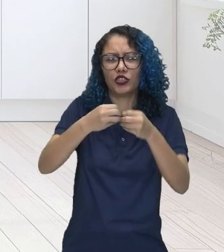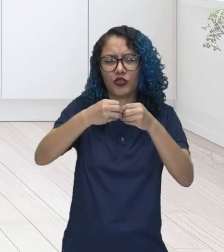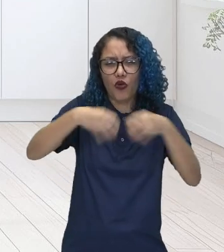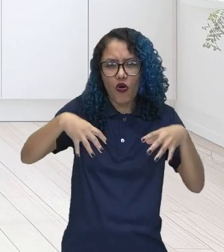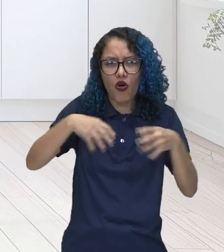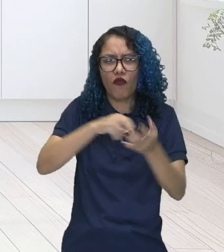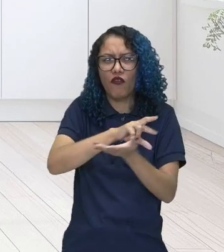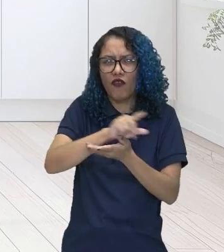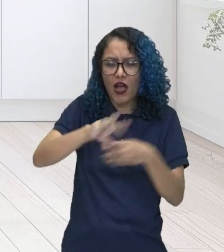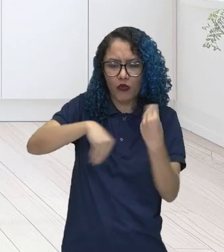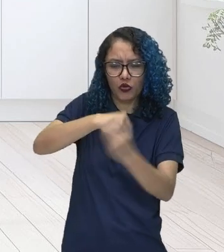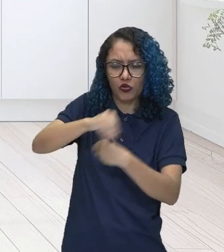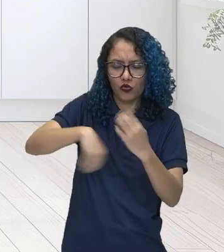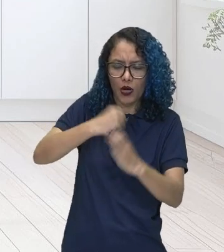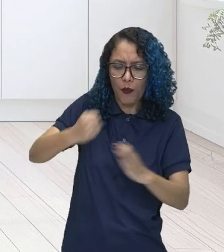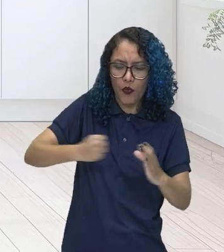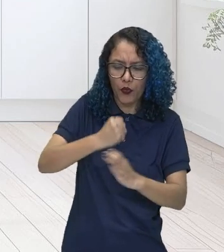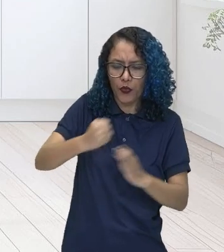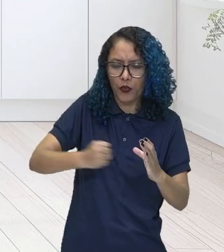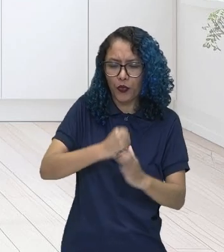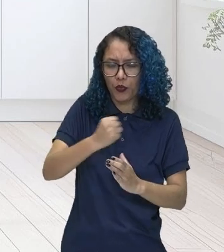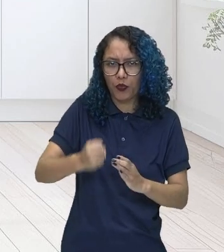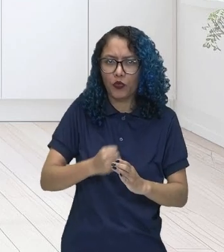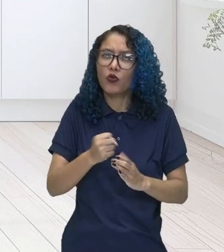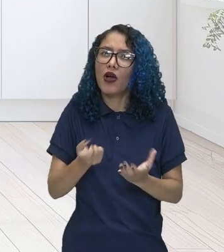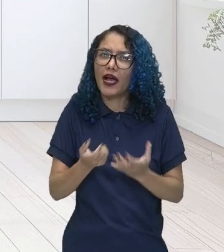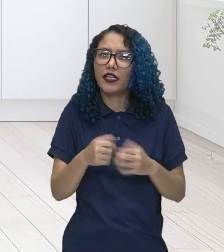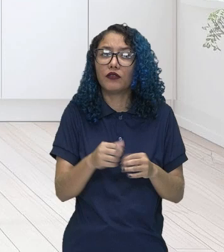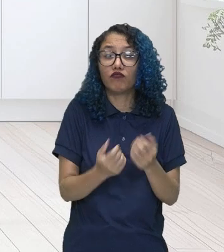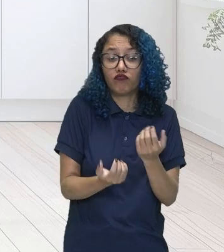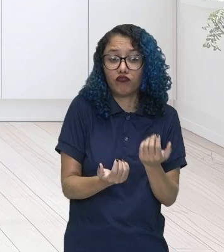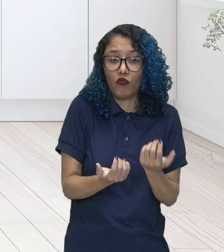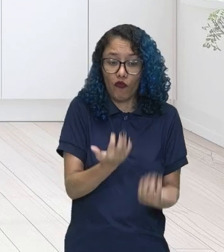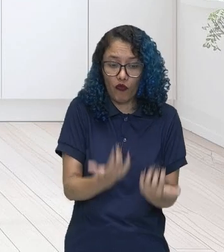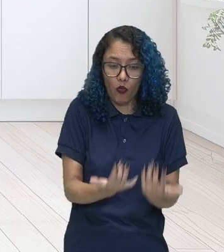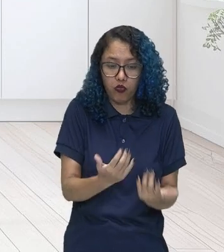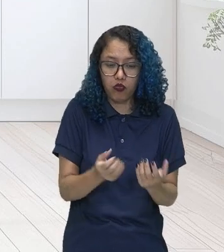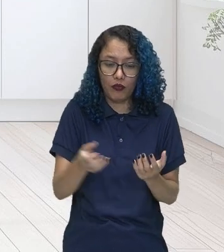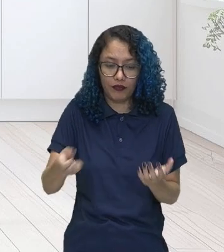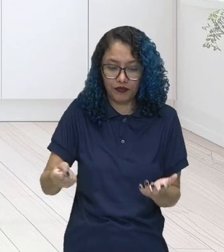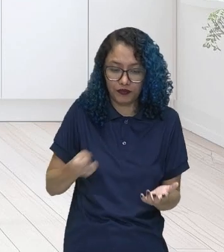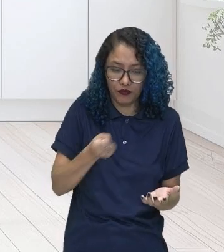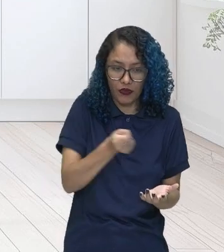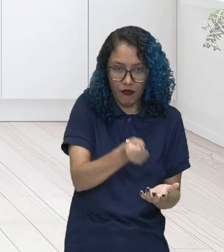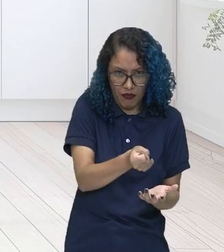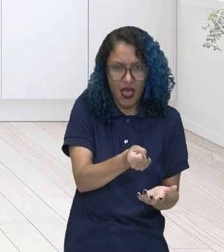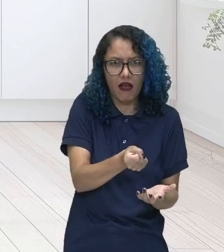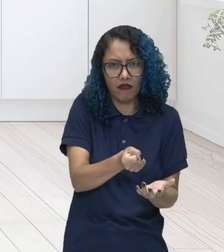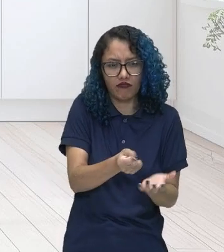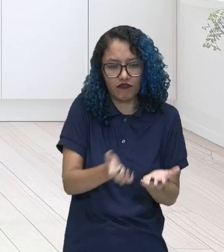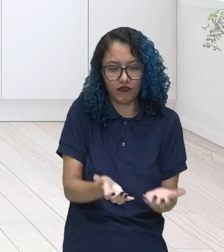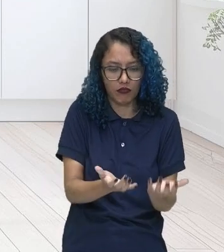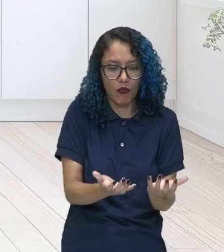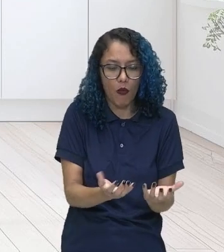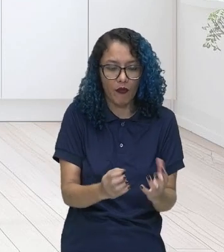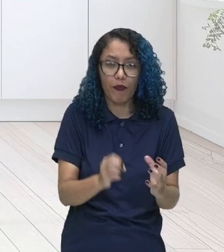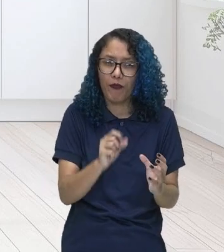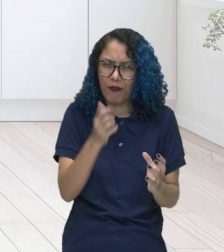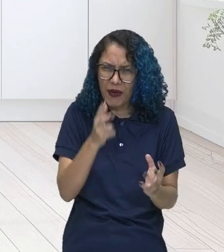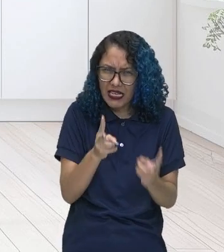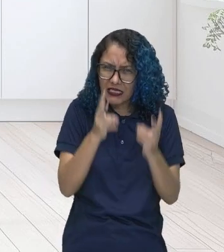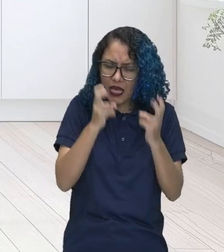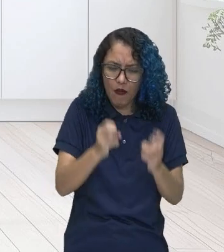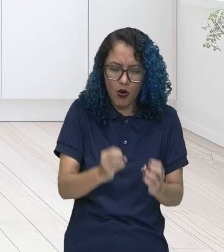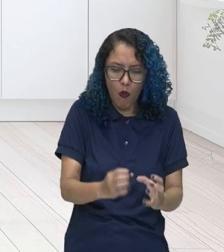no forno, que ocorre uma transformação química, a gente vê que o volume aumentou, há